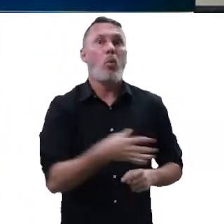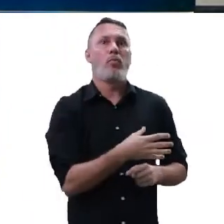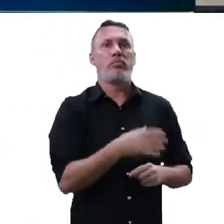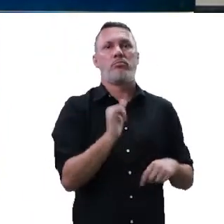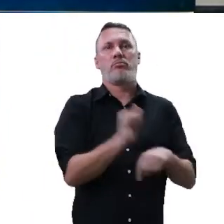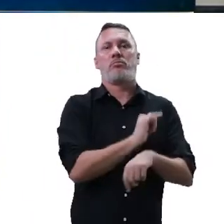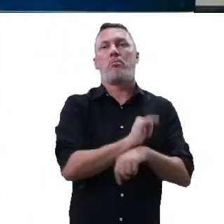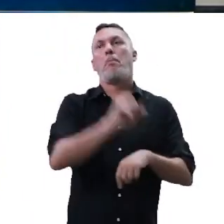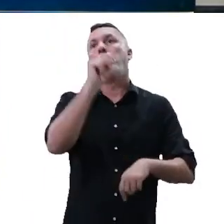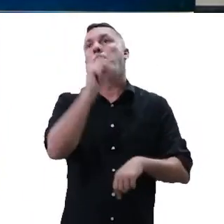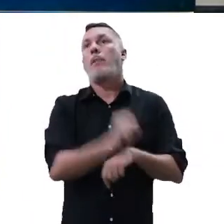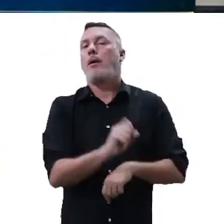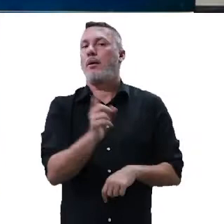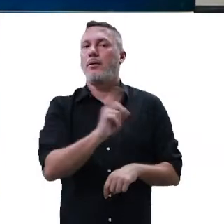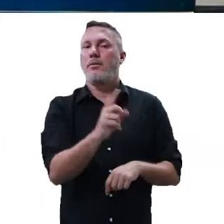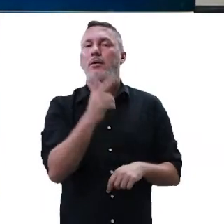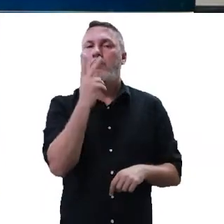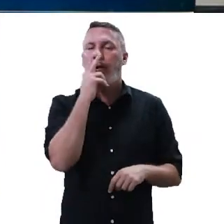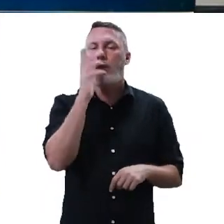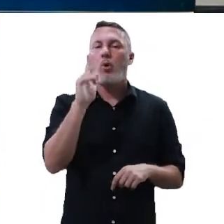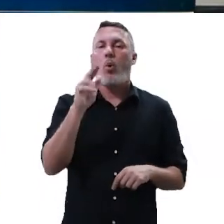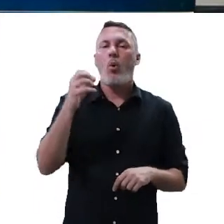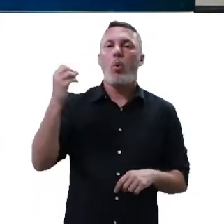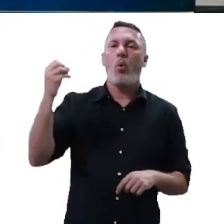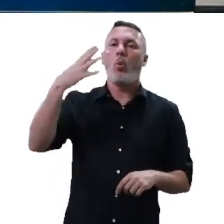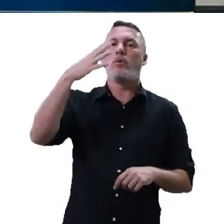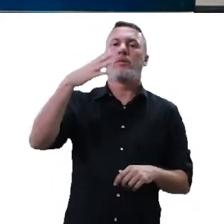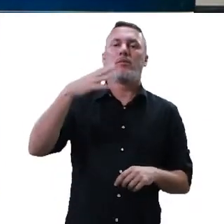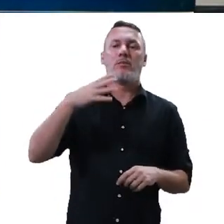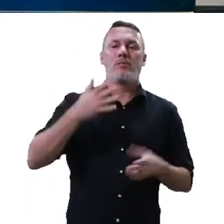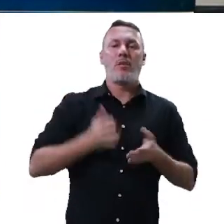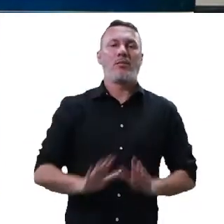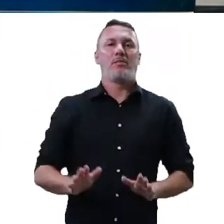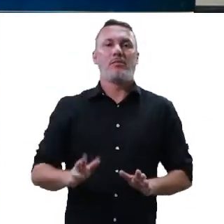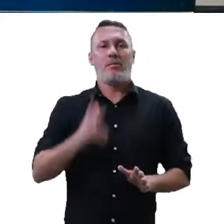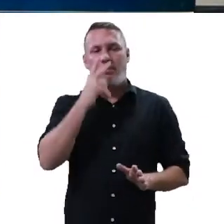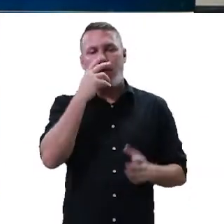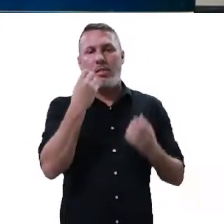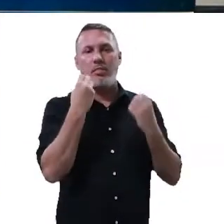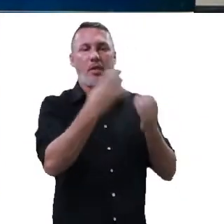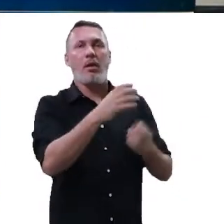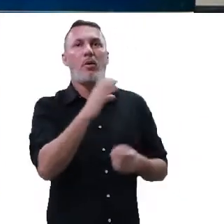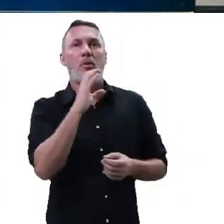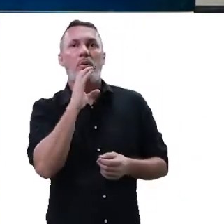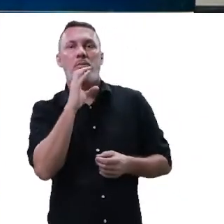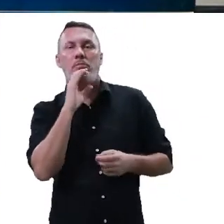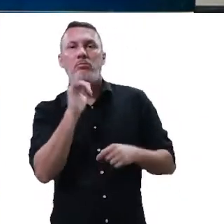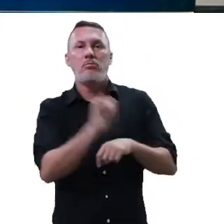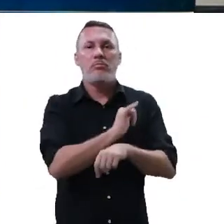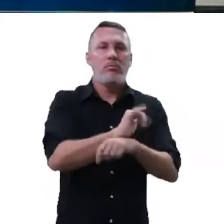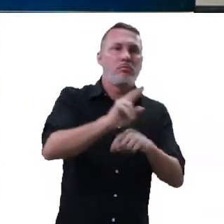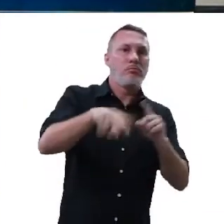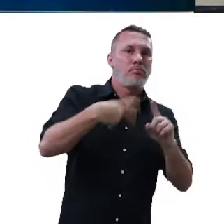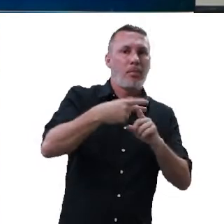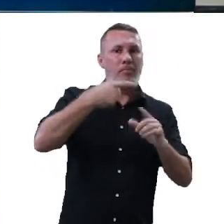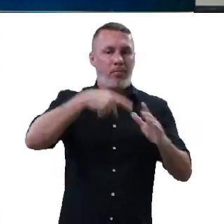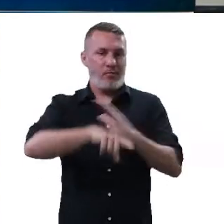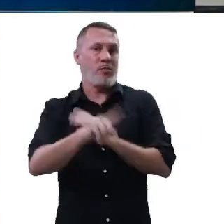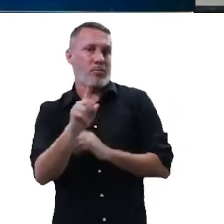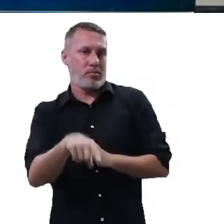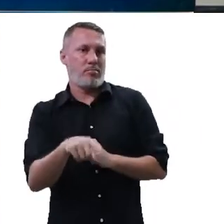ideias, fazer com que cada indivíduo possa dar luz às ideias, trazer esse conhecimento de forma